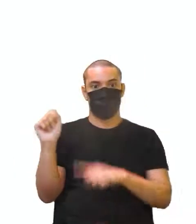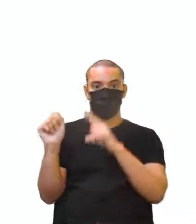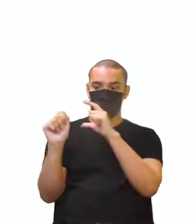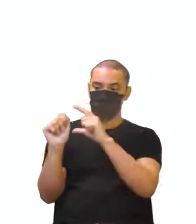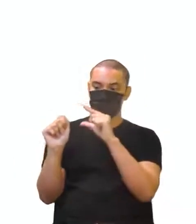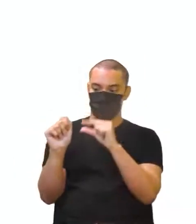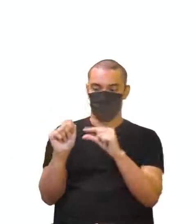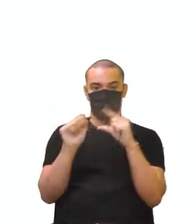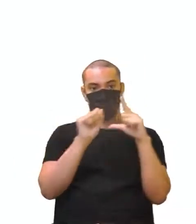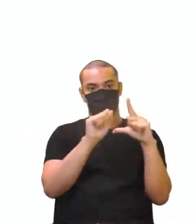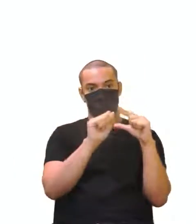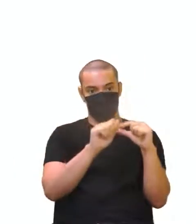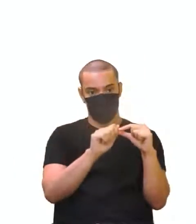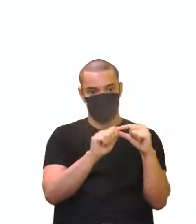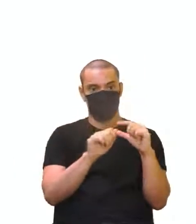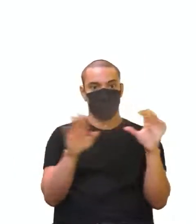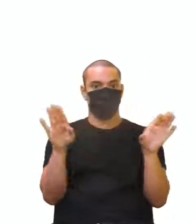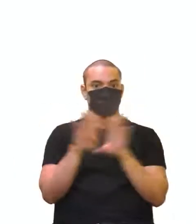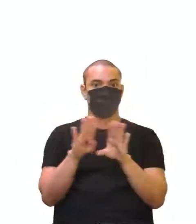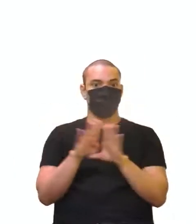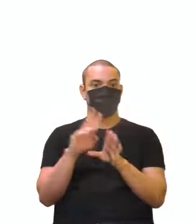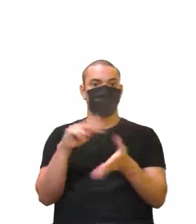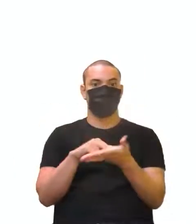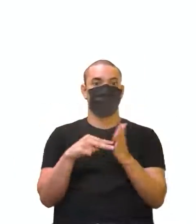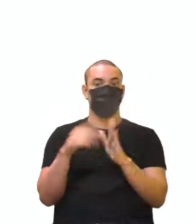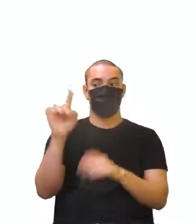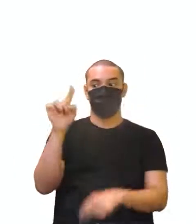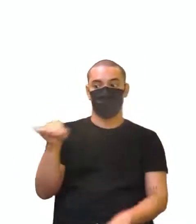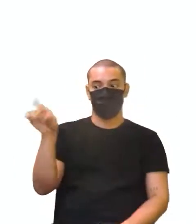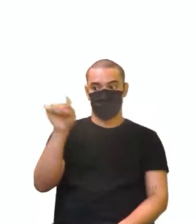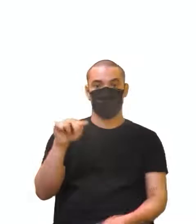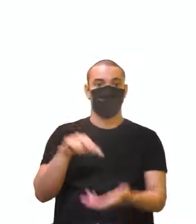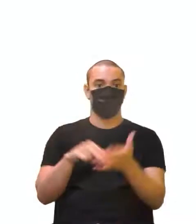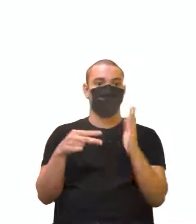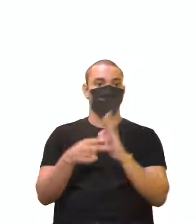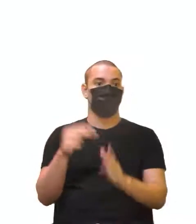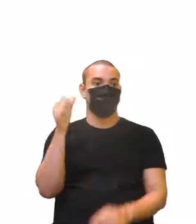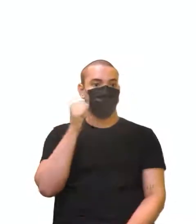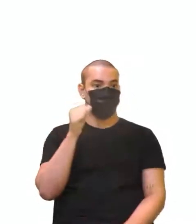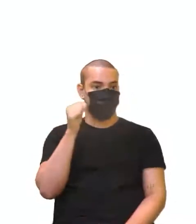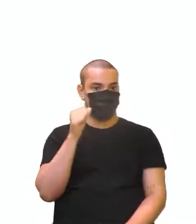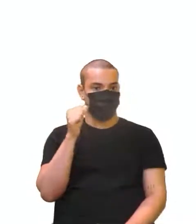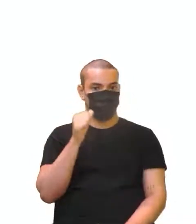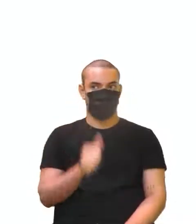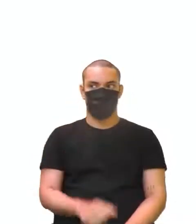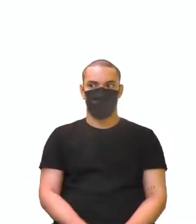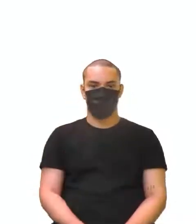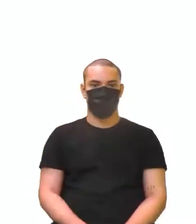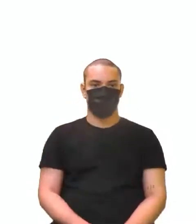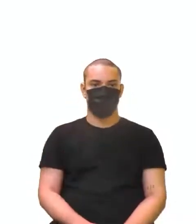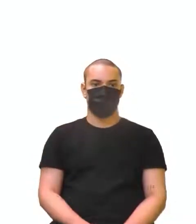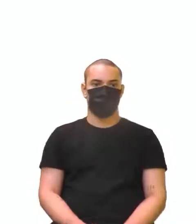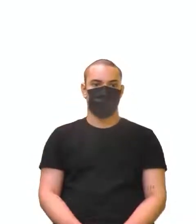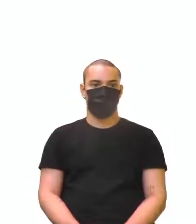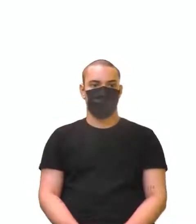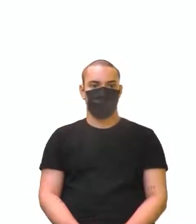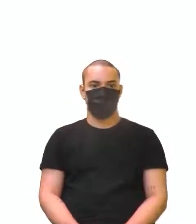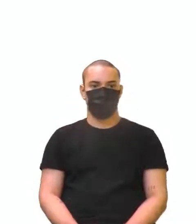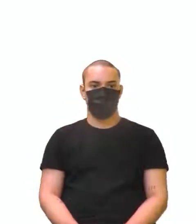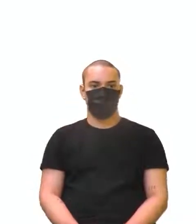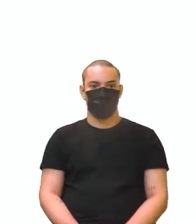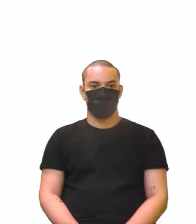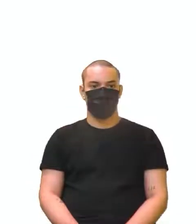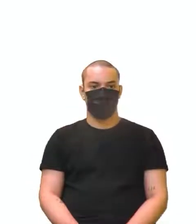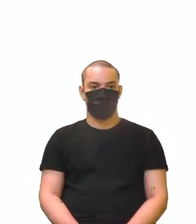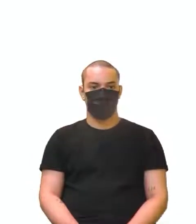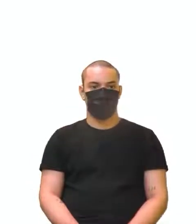e o círculo azão, azinho, representa a mulher. Pode colocar lá o símbolo masculino, só para eles se ambientarem, né, com